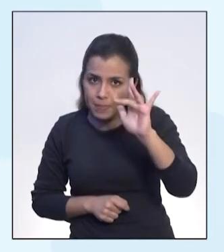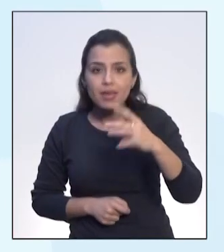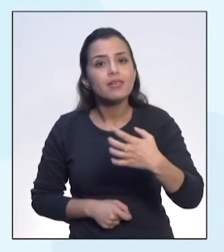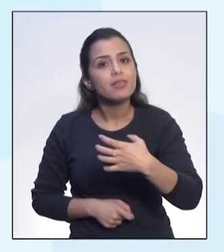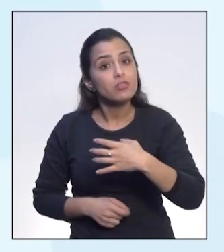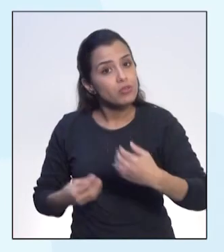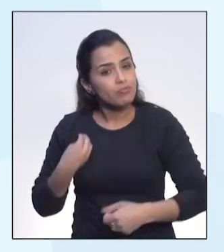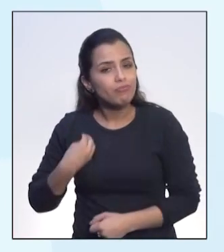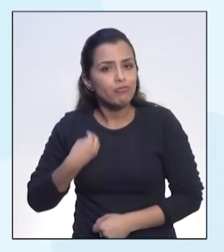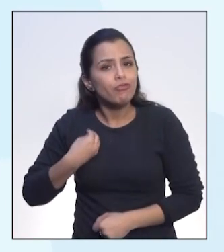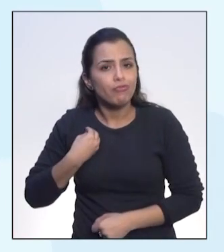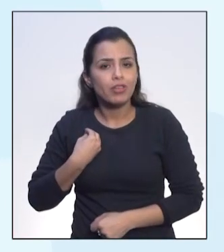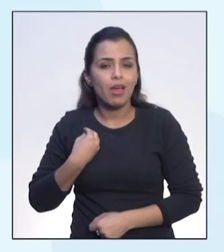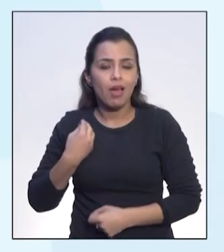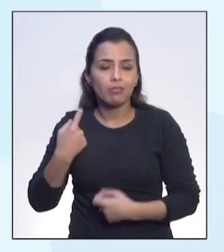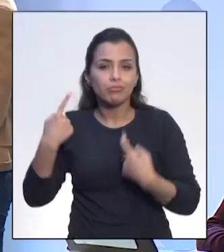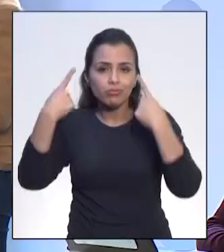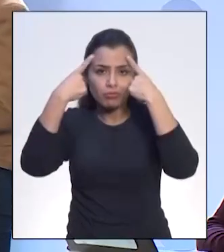que sim.